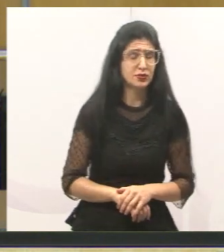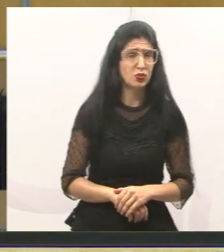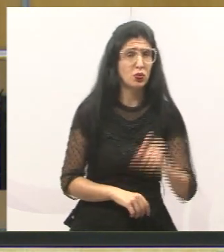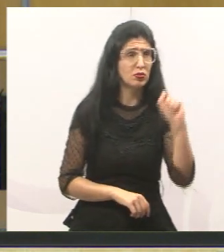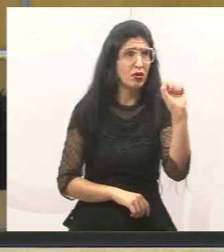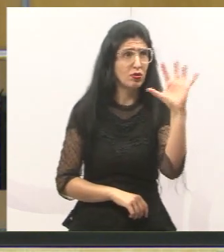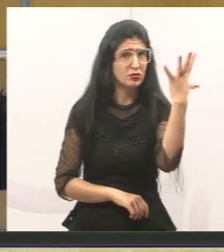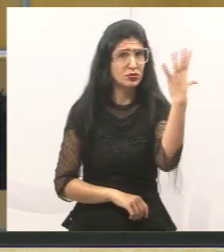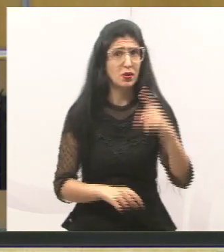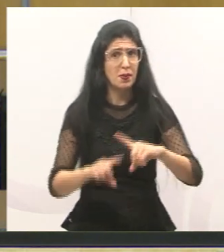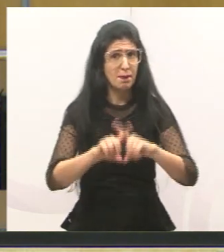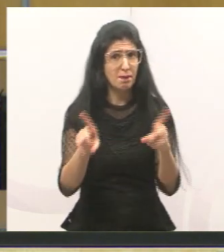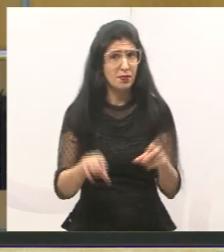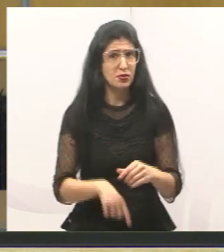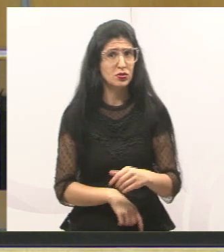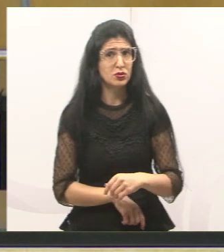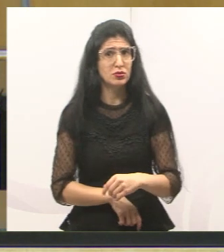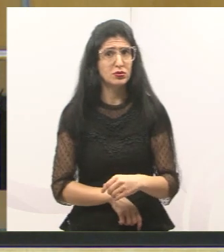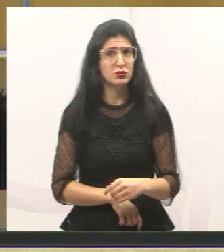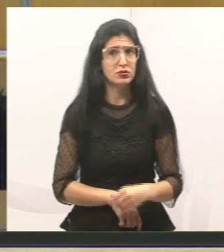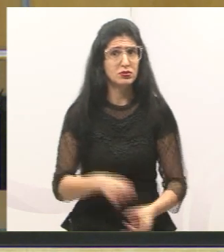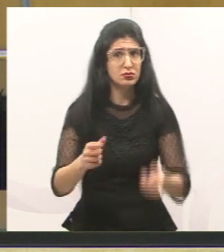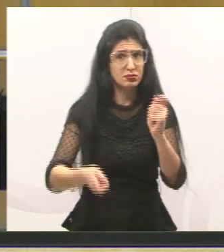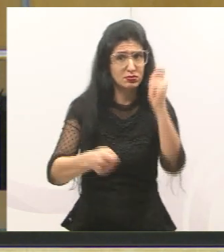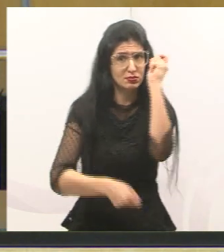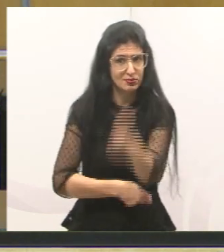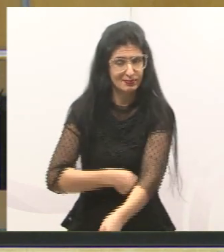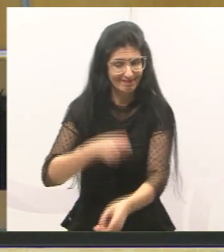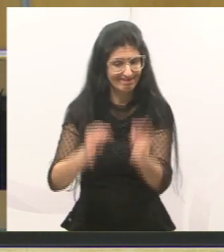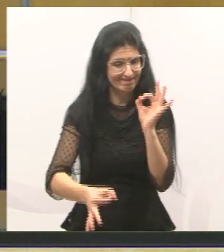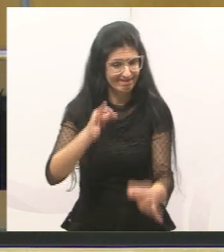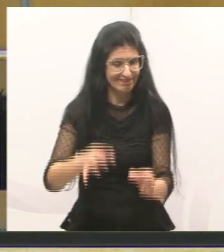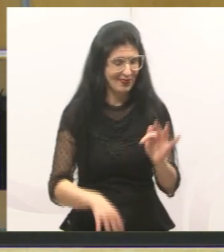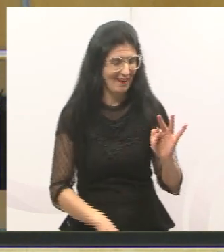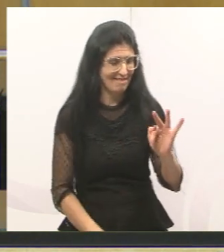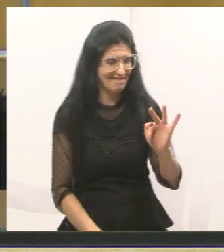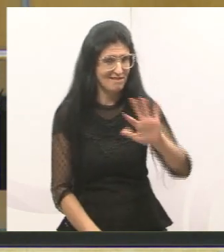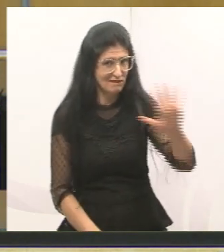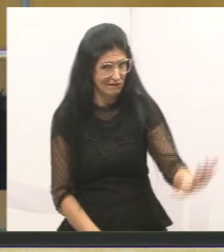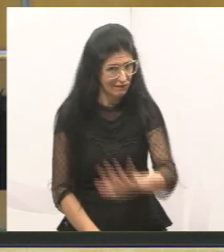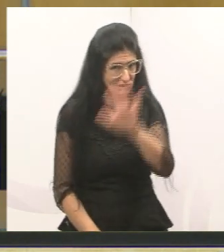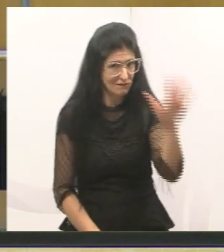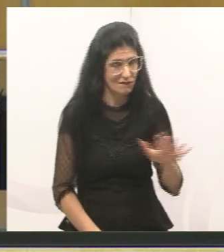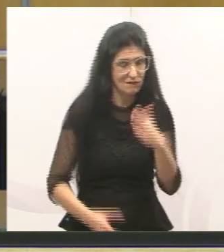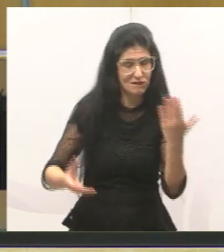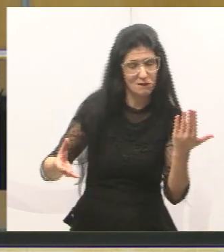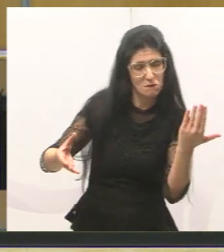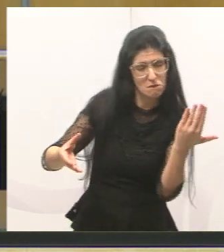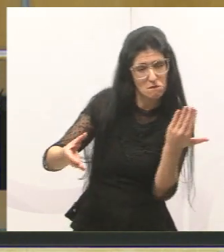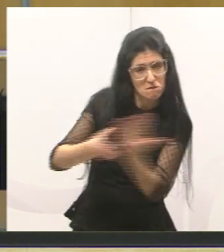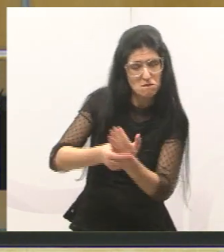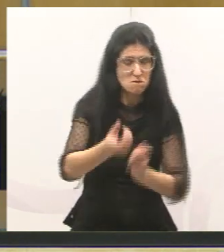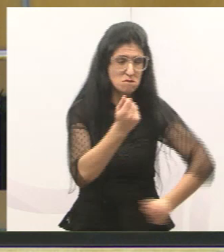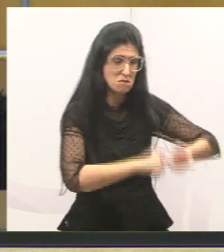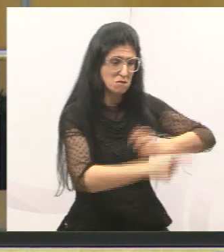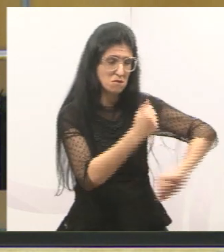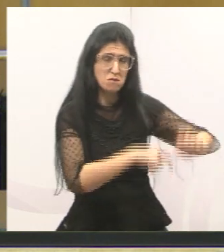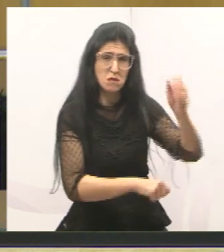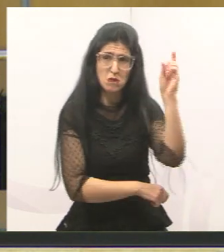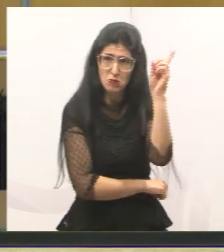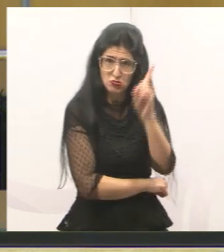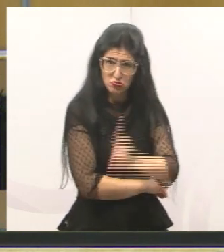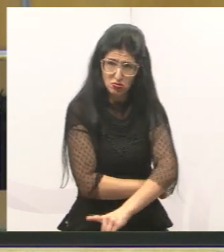o Supremo Tribunal Federal consignou a necessidade de se franquear em processos de contas o direito à